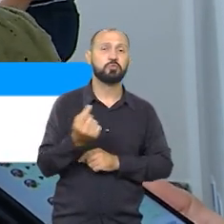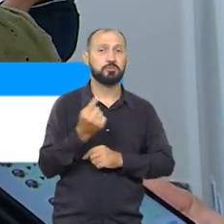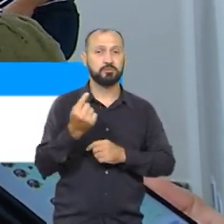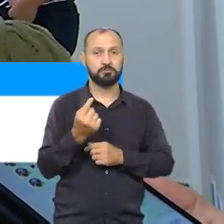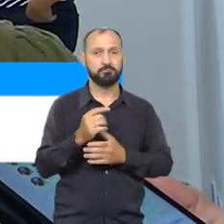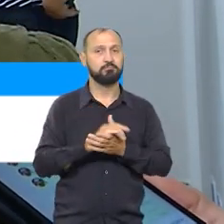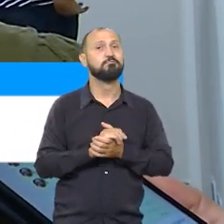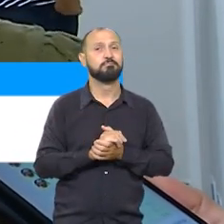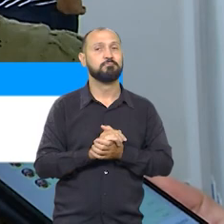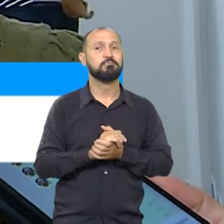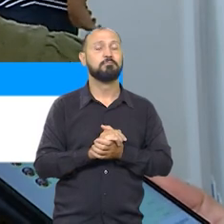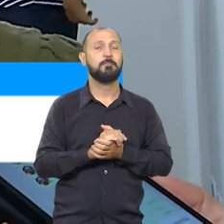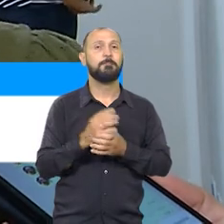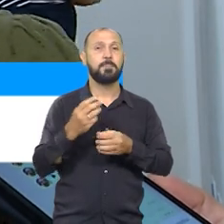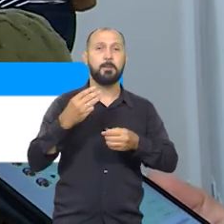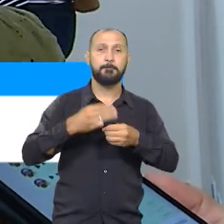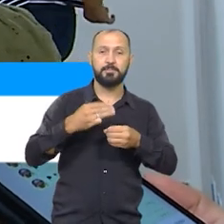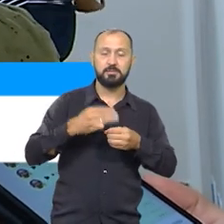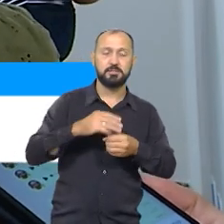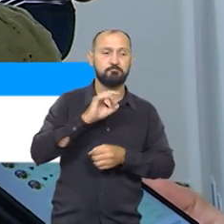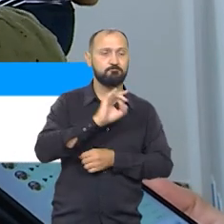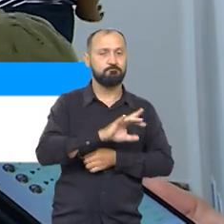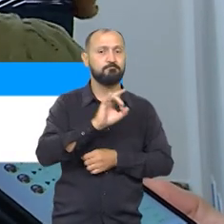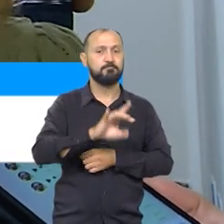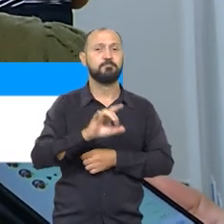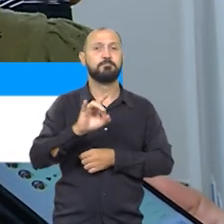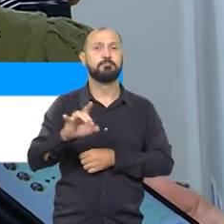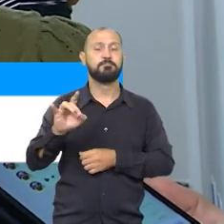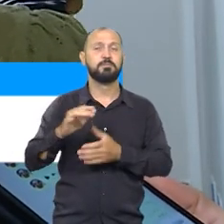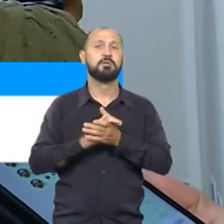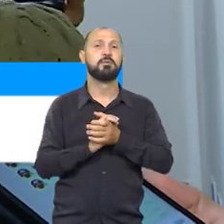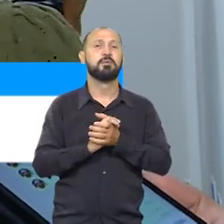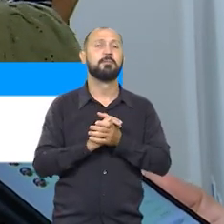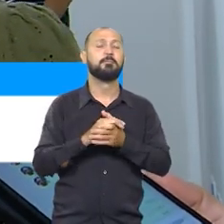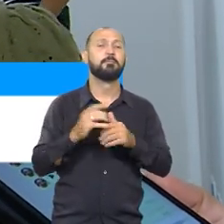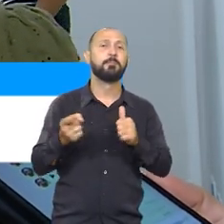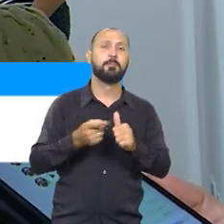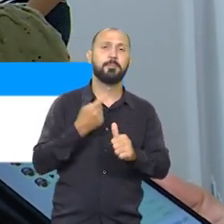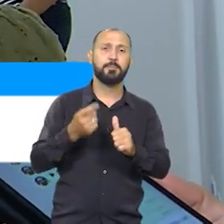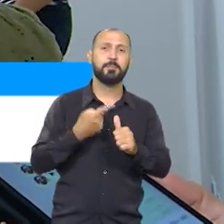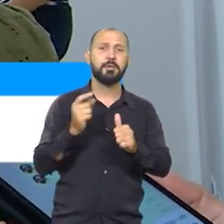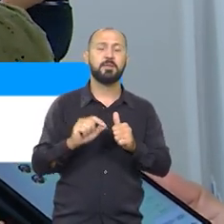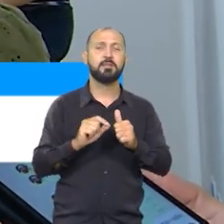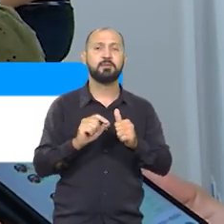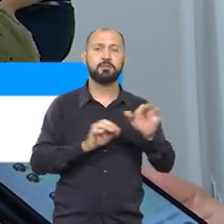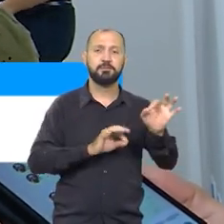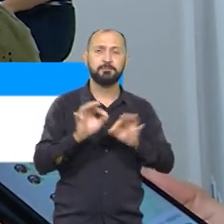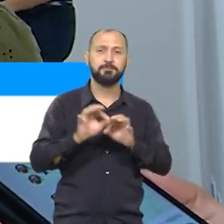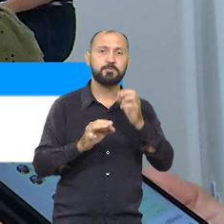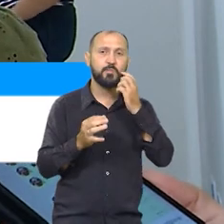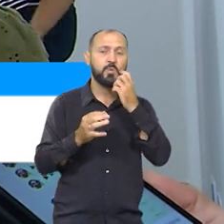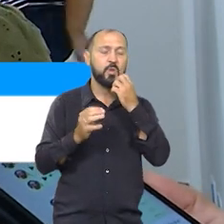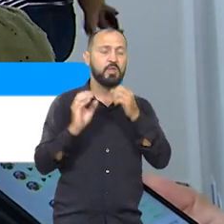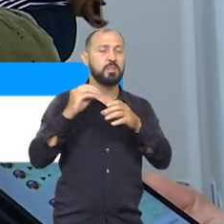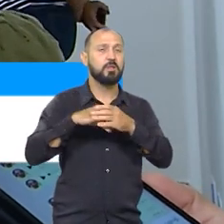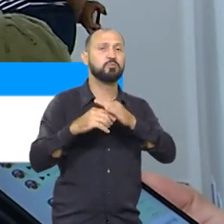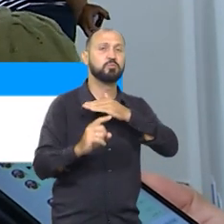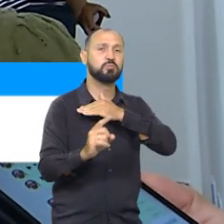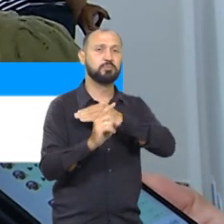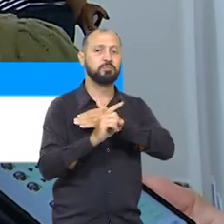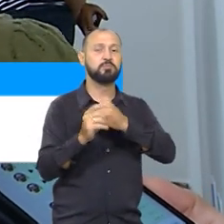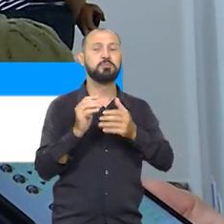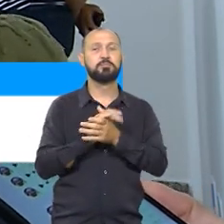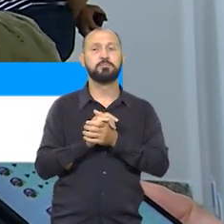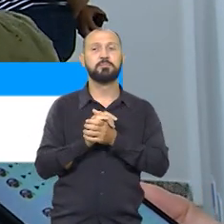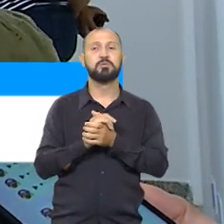possível individualmente né município então é necessário primeiro que haja escalabilidade